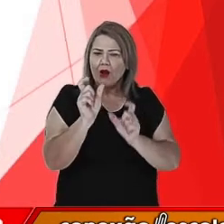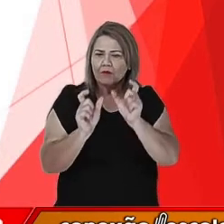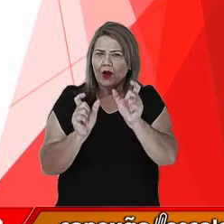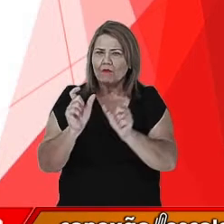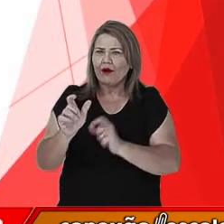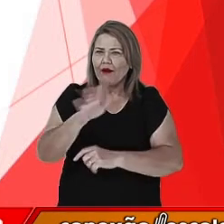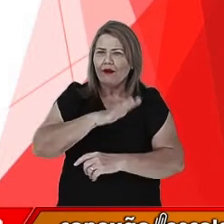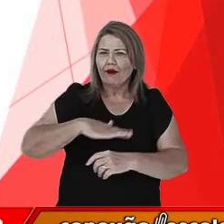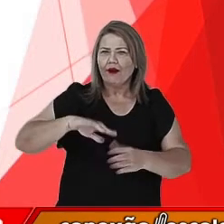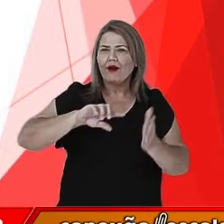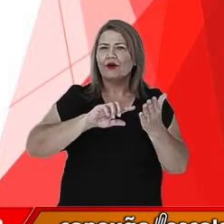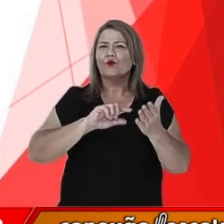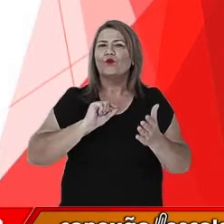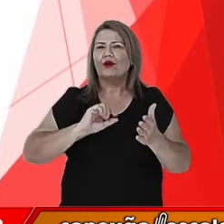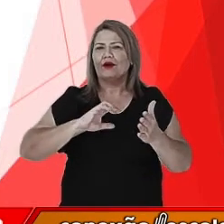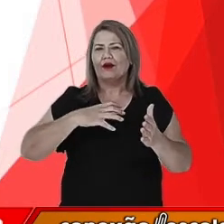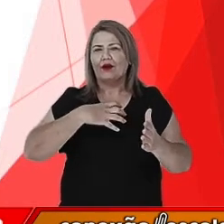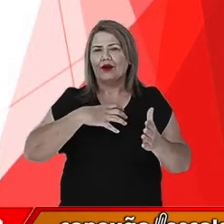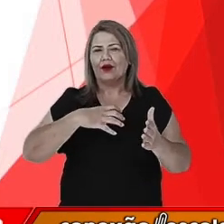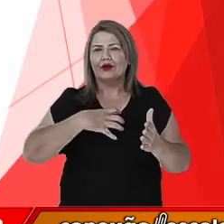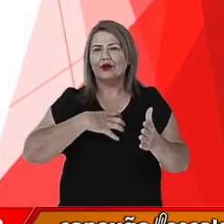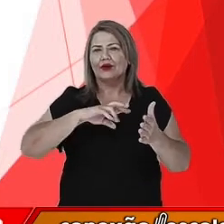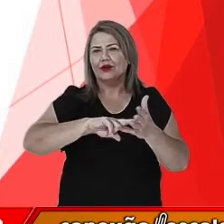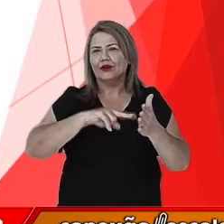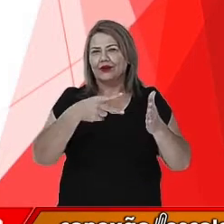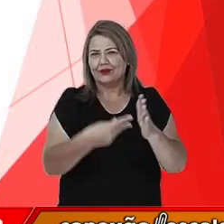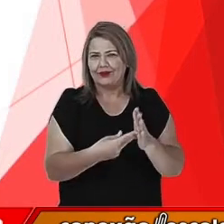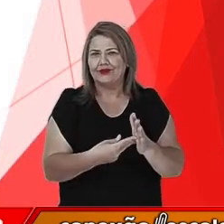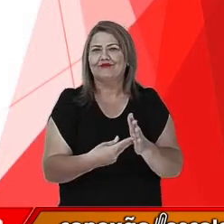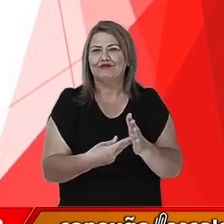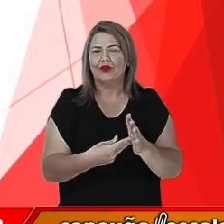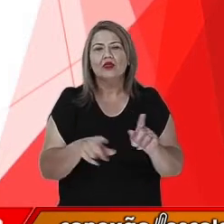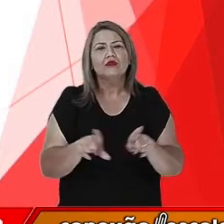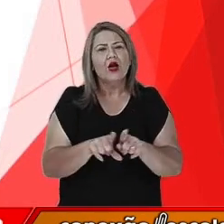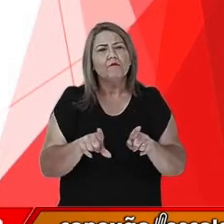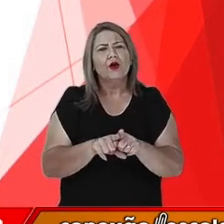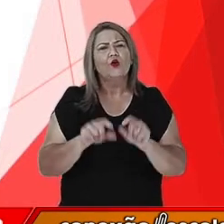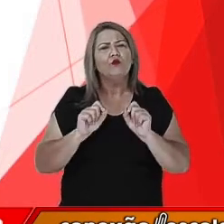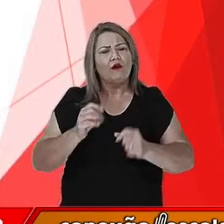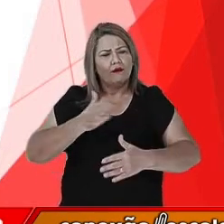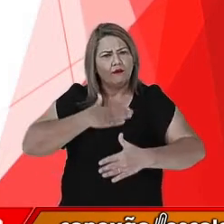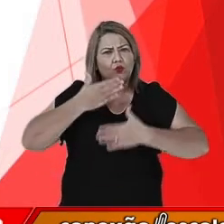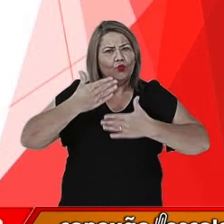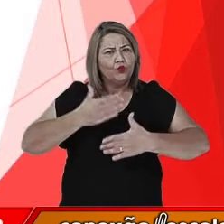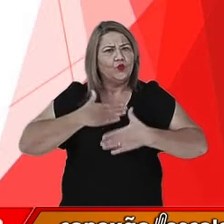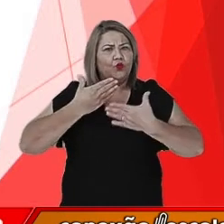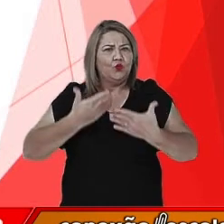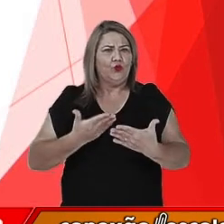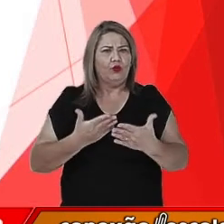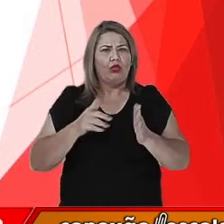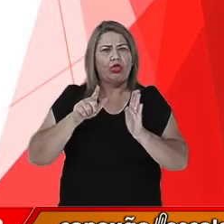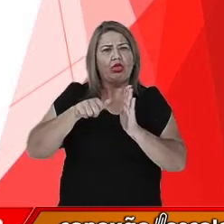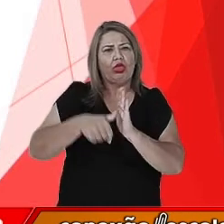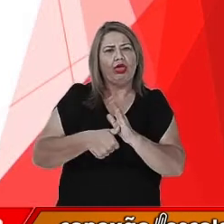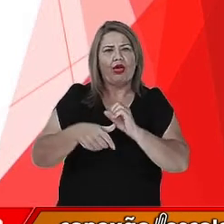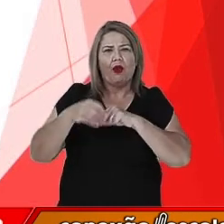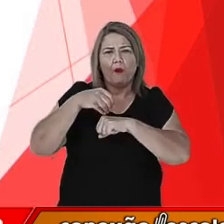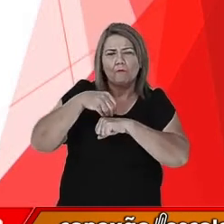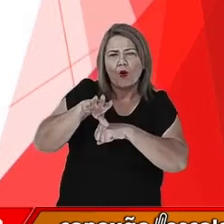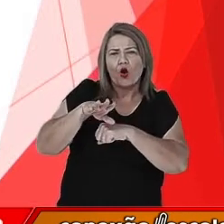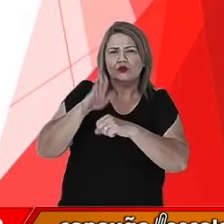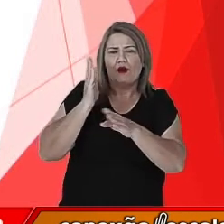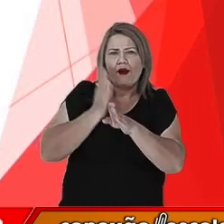semântico. Além disso, nós temos a construção do suspense e o retardamento das